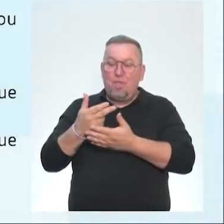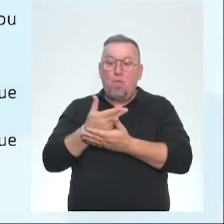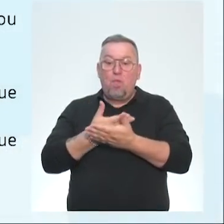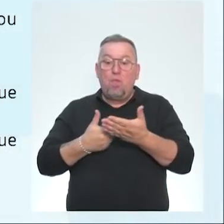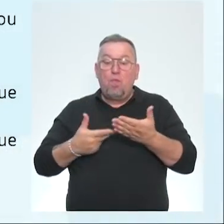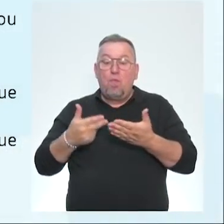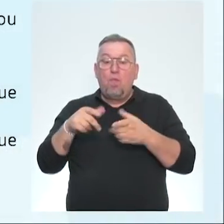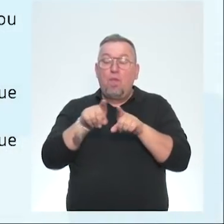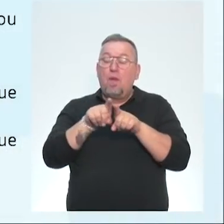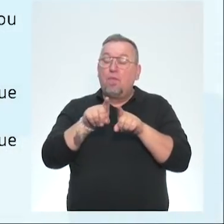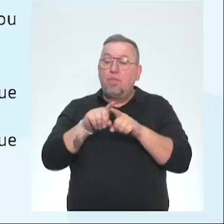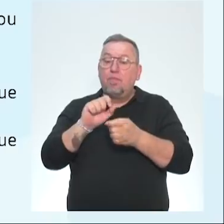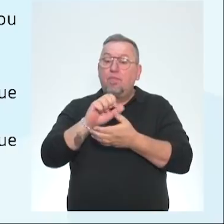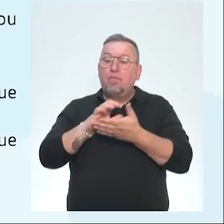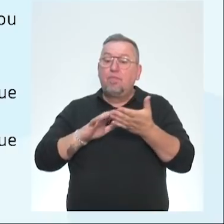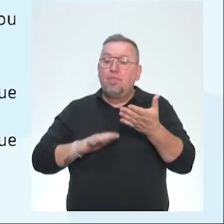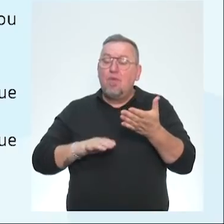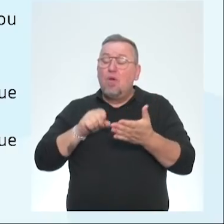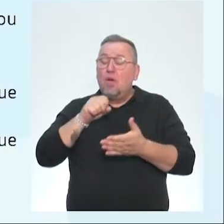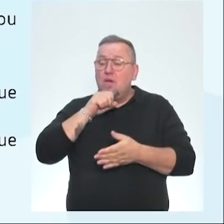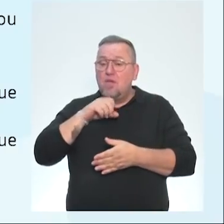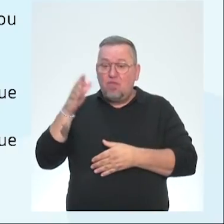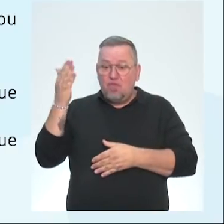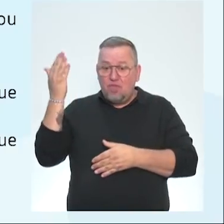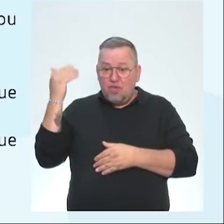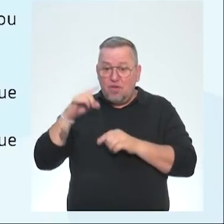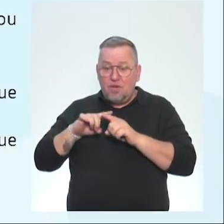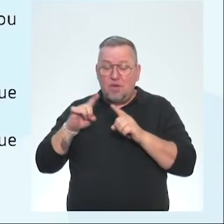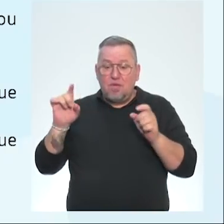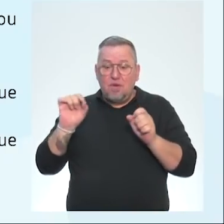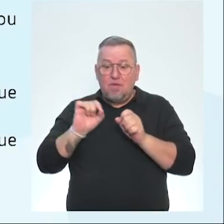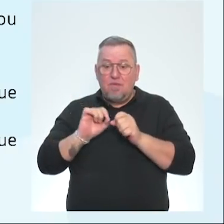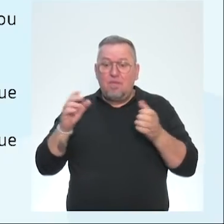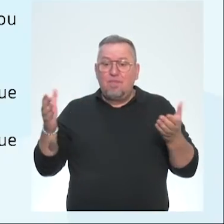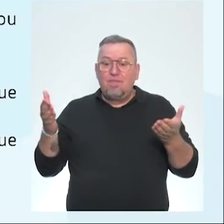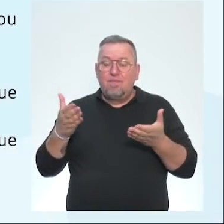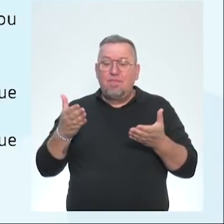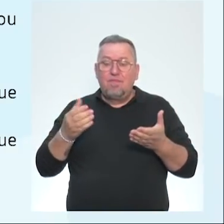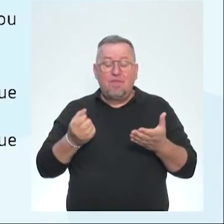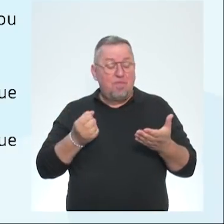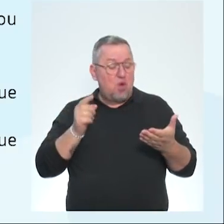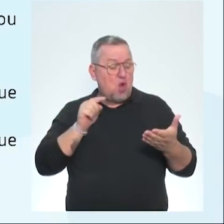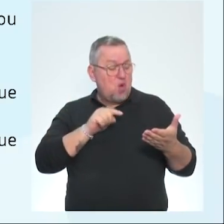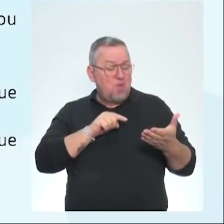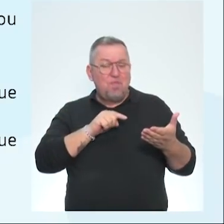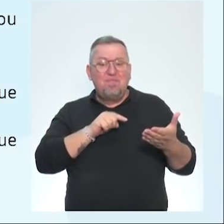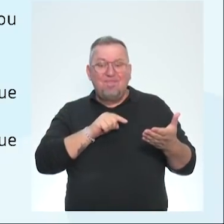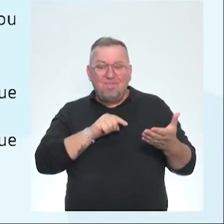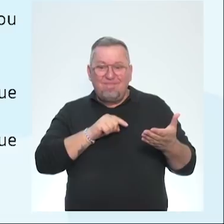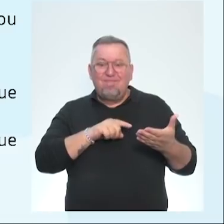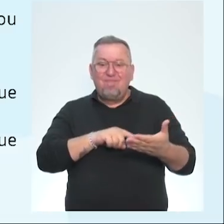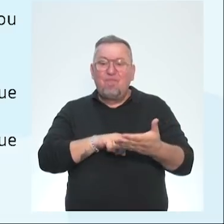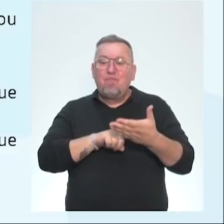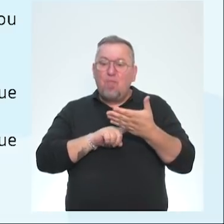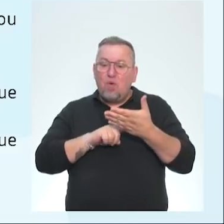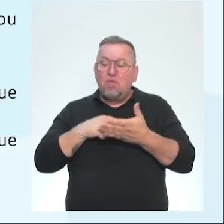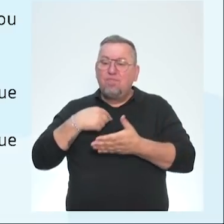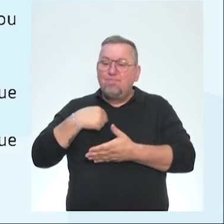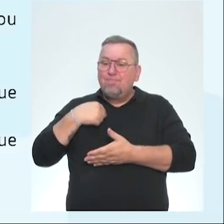uma atividade que pode ser antiga ou atual, mas que você realizou na escola e você fala, nossa, essa atividade aqui, ela mostra quem eu